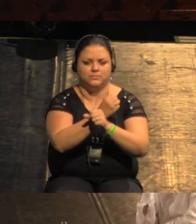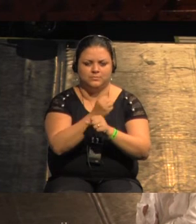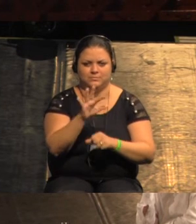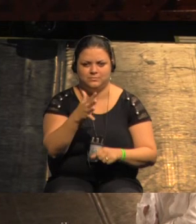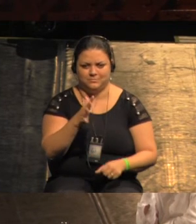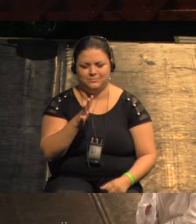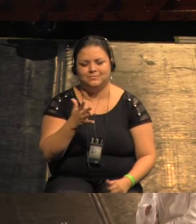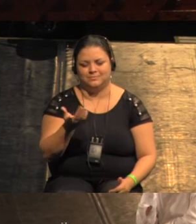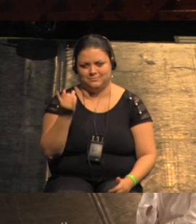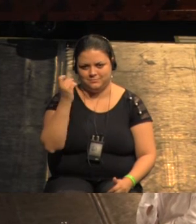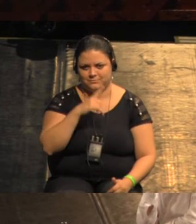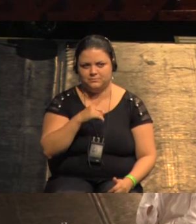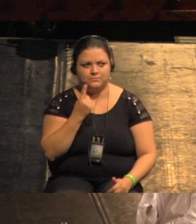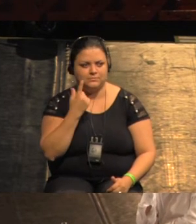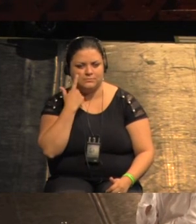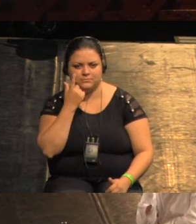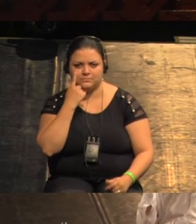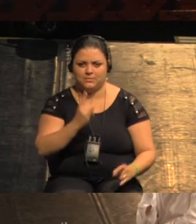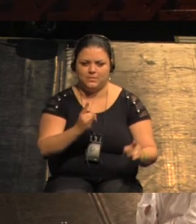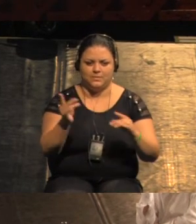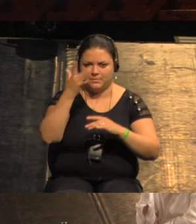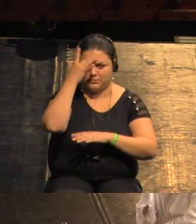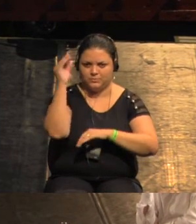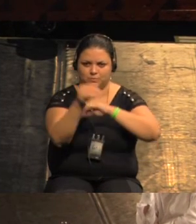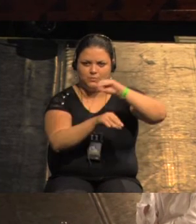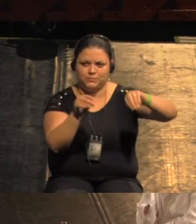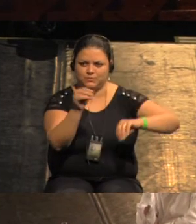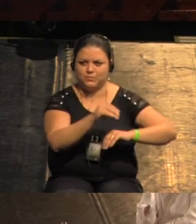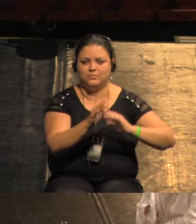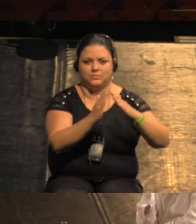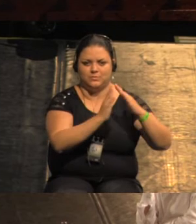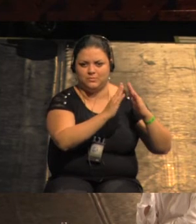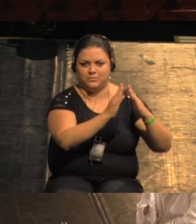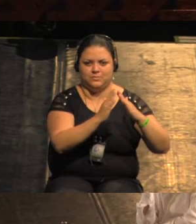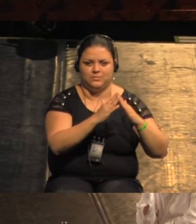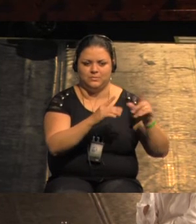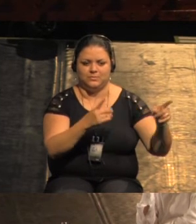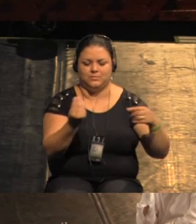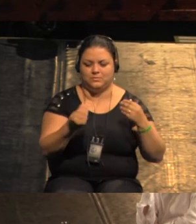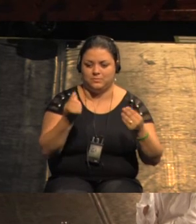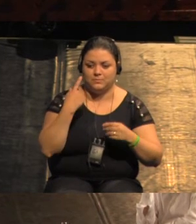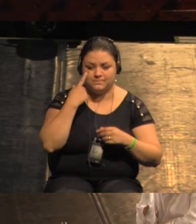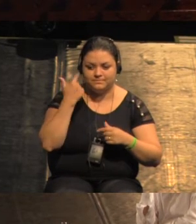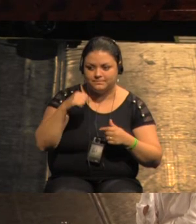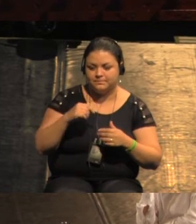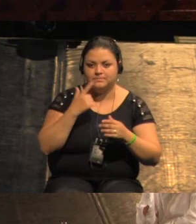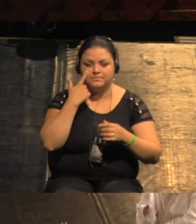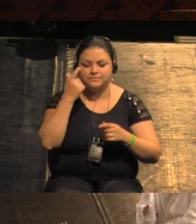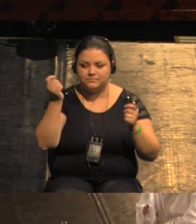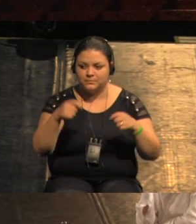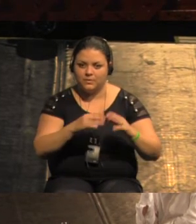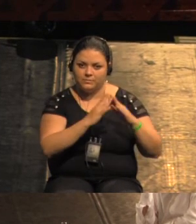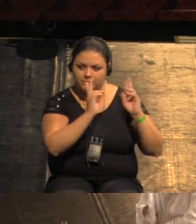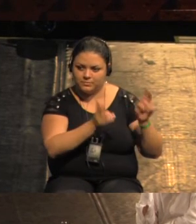condomínios. Com isso, você onera menos essa população que está morando aí. Então, no fundo, são medidas mitigadoras, mas medidas